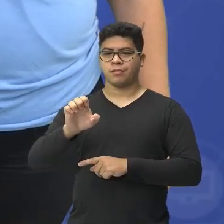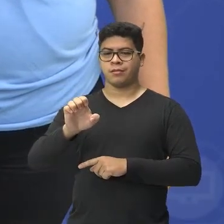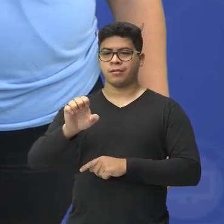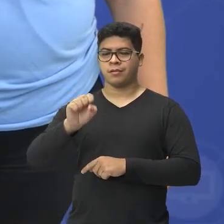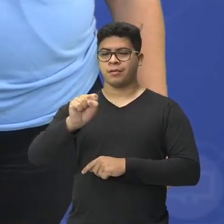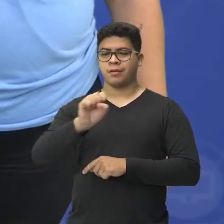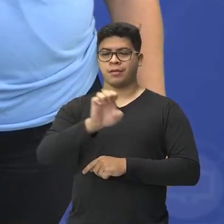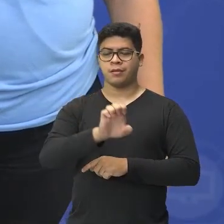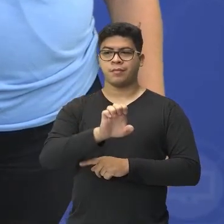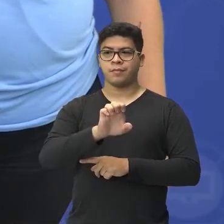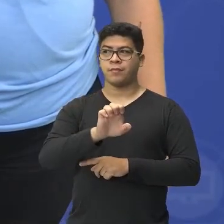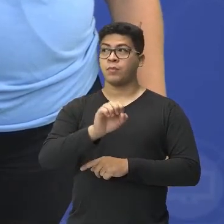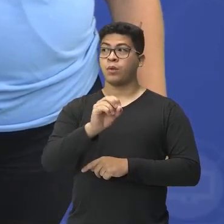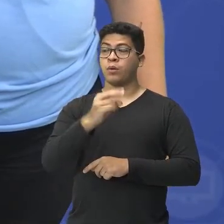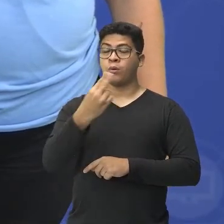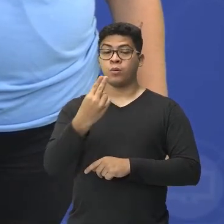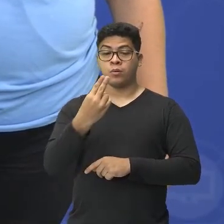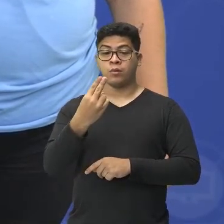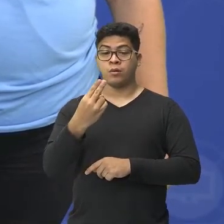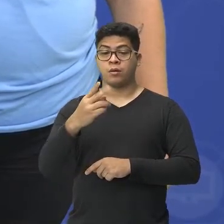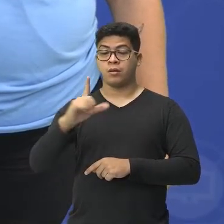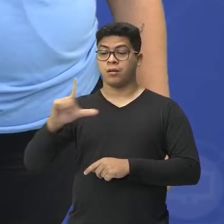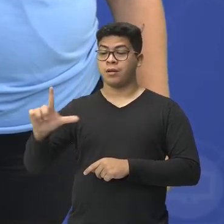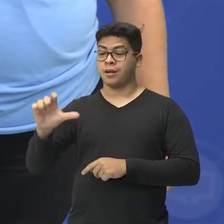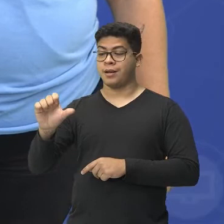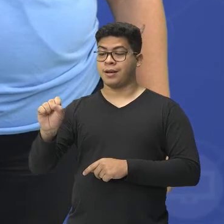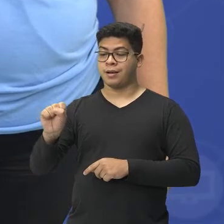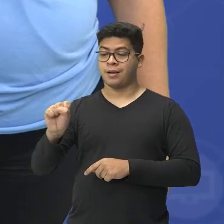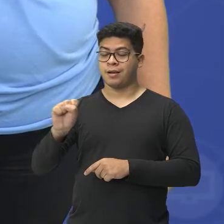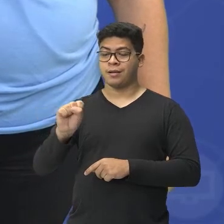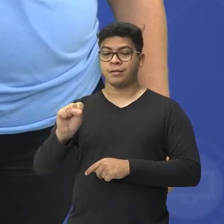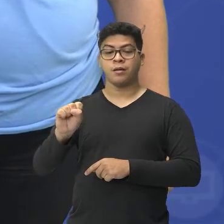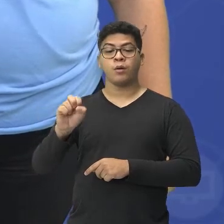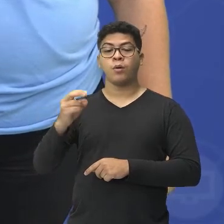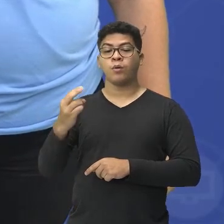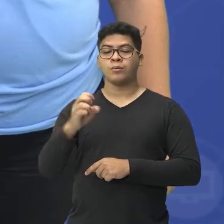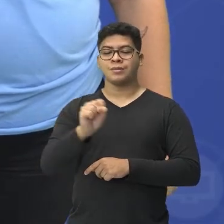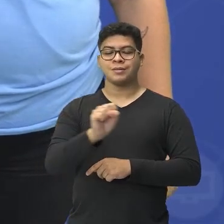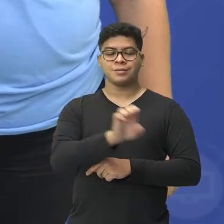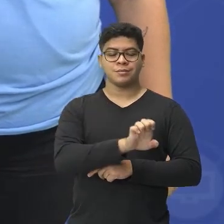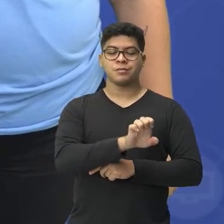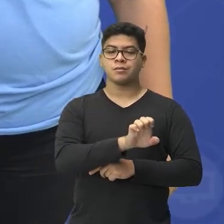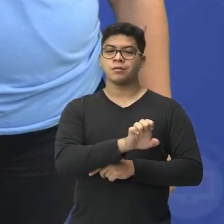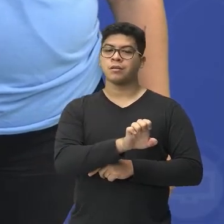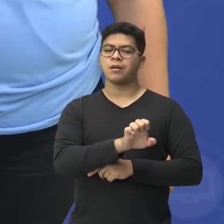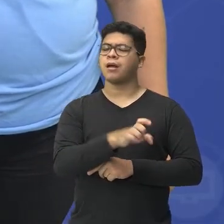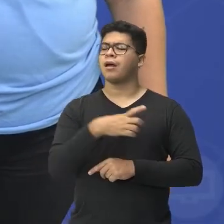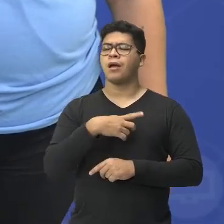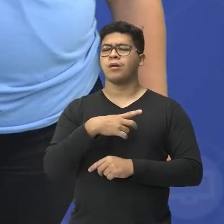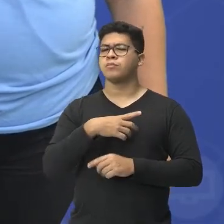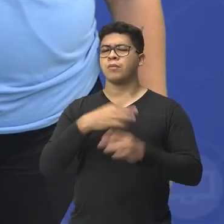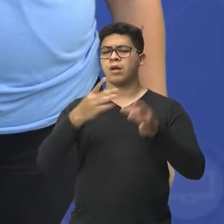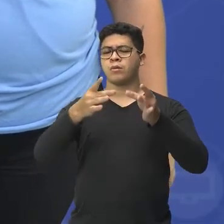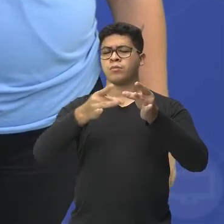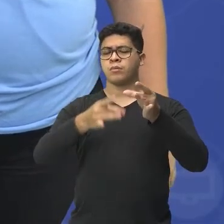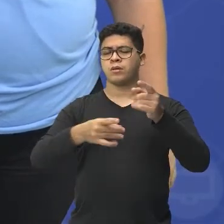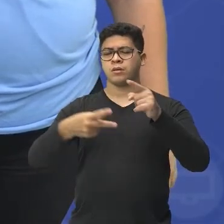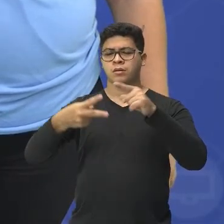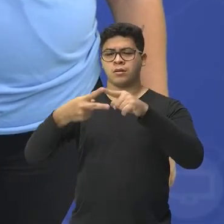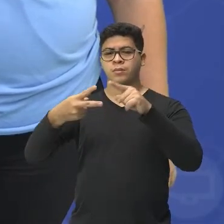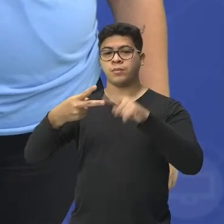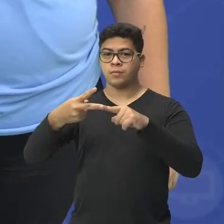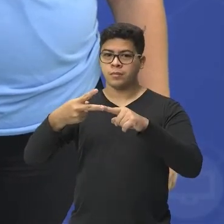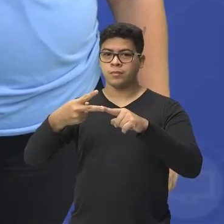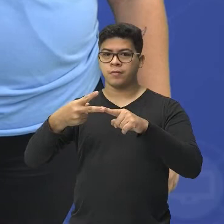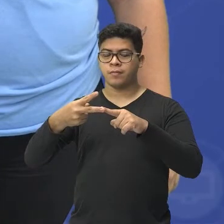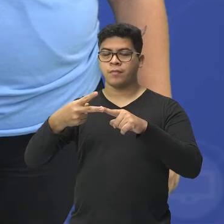le ou se, ou les ou se. Nas outras pessoas são os mesmos, me,